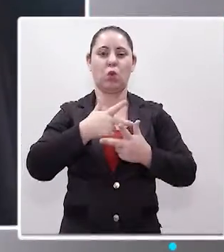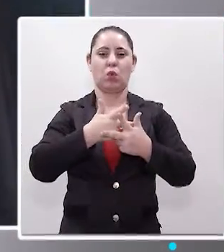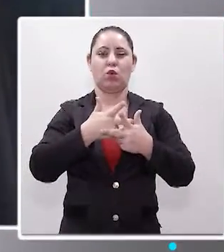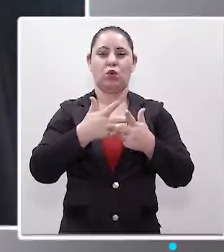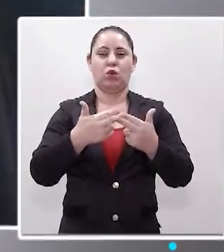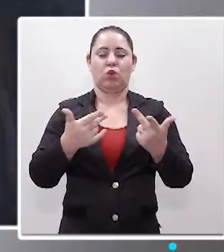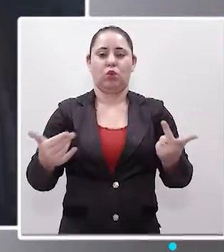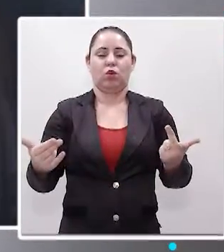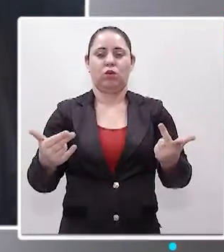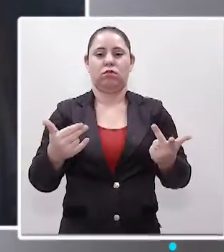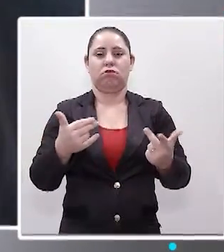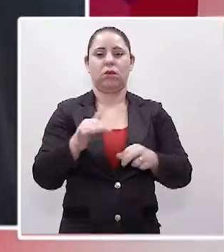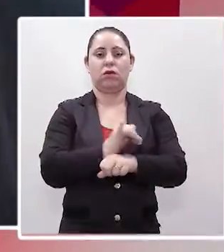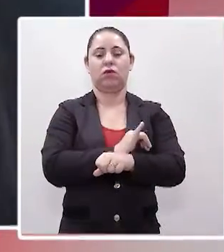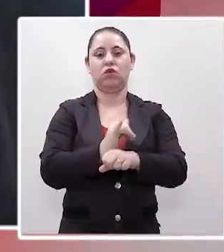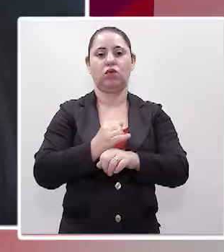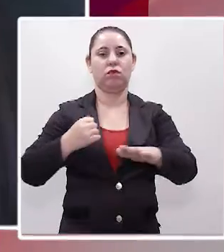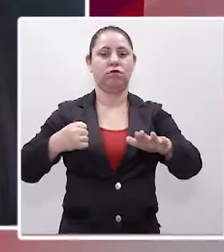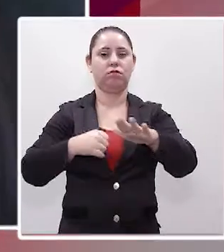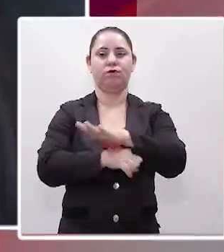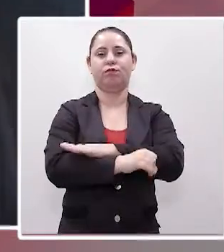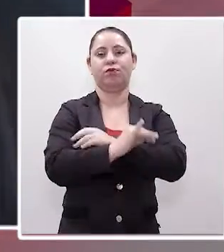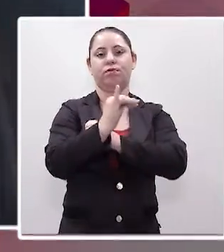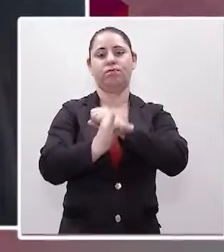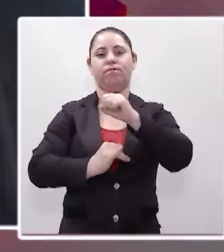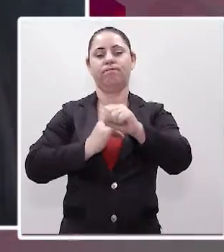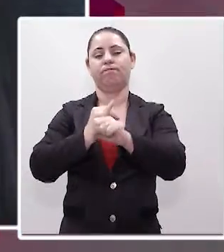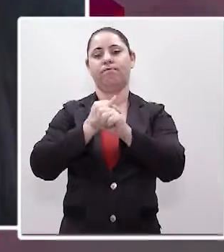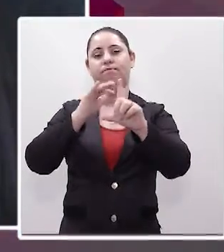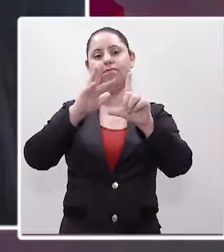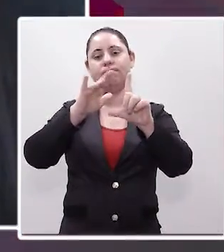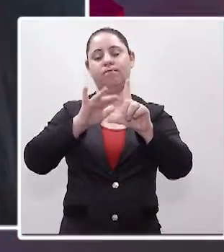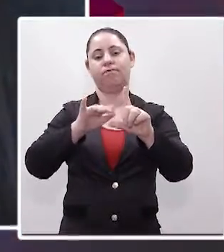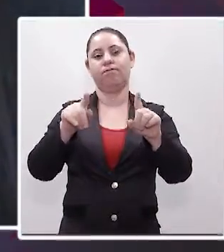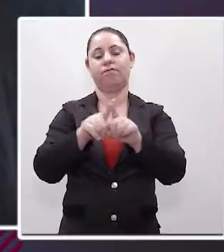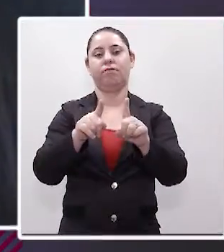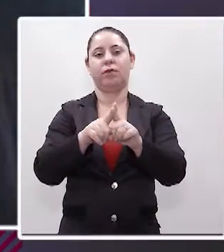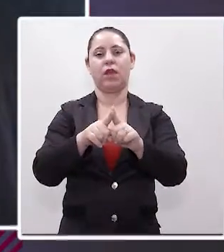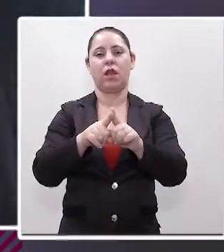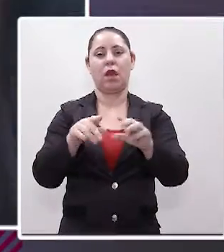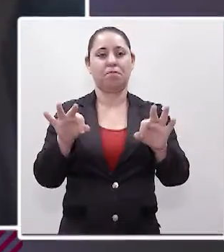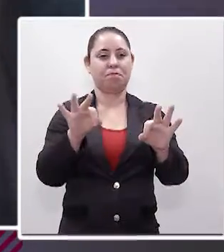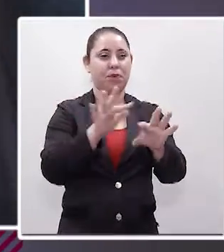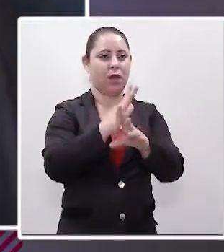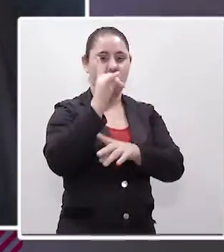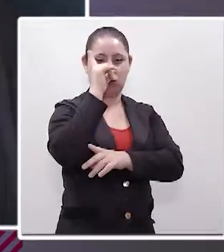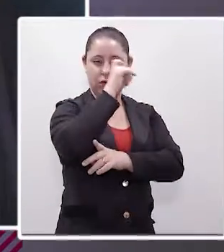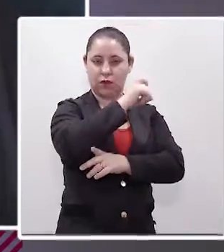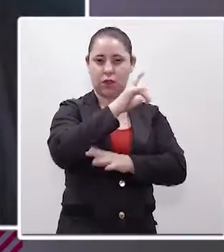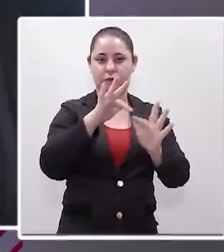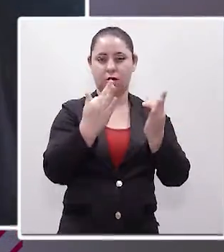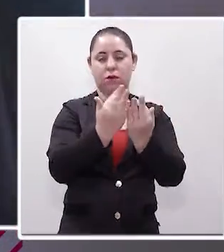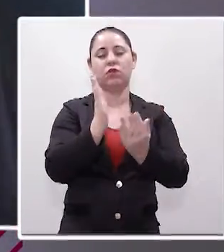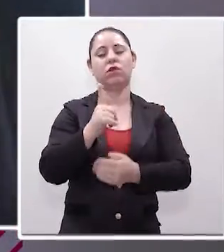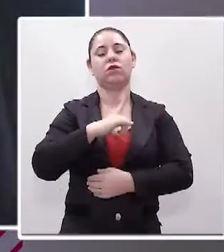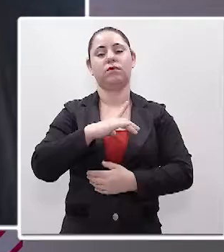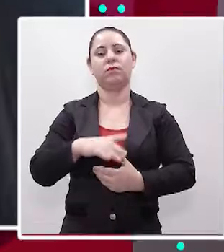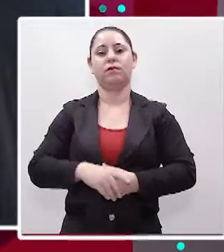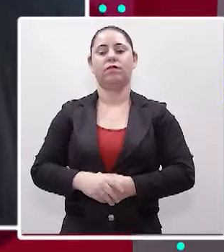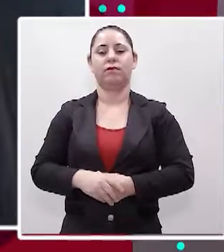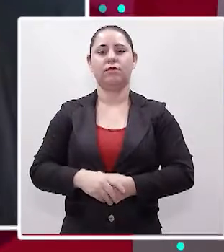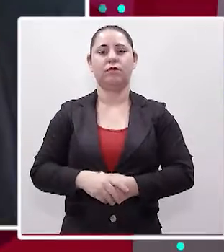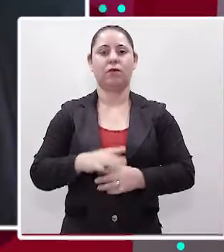conseguiu, mesmo com todas essas ações de inclusão digital, romper com as dificuldades que essas famílias já